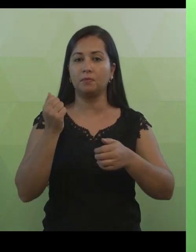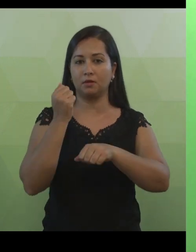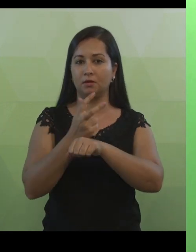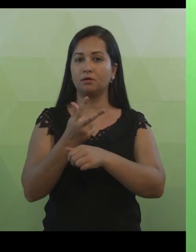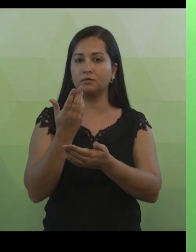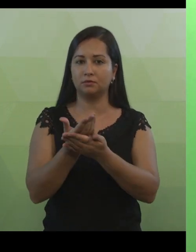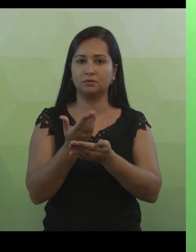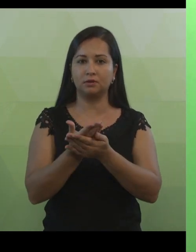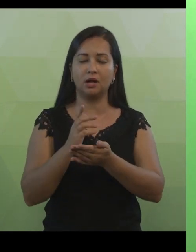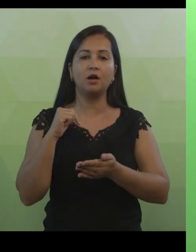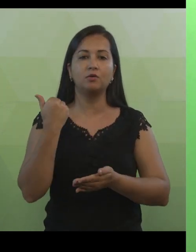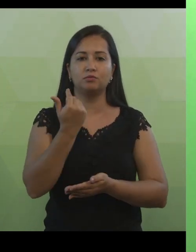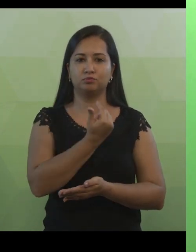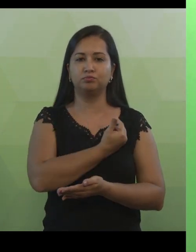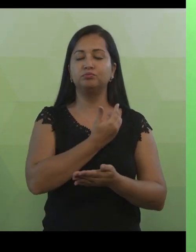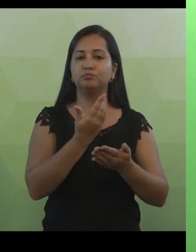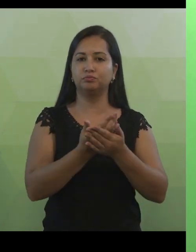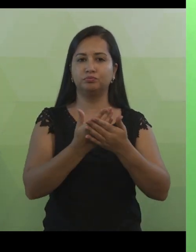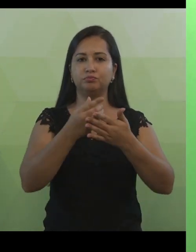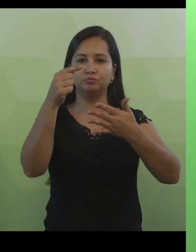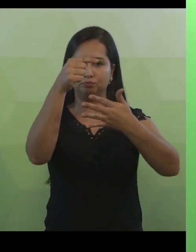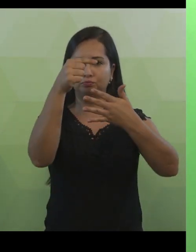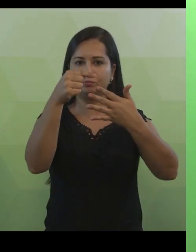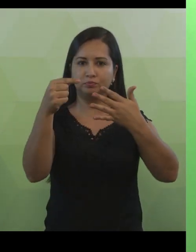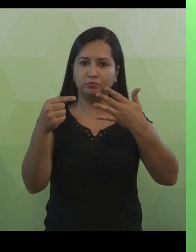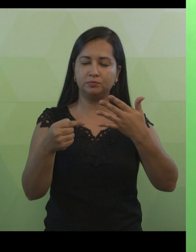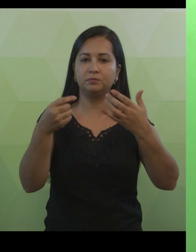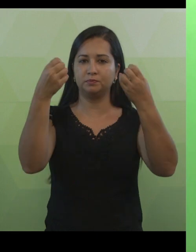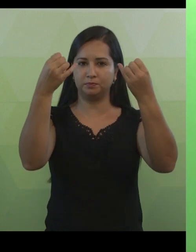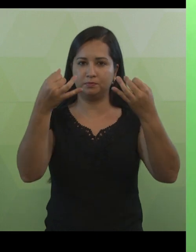criptografia, autenticação e sobre os firewalls.